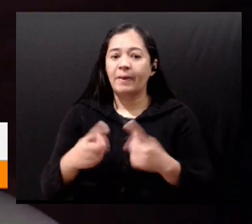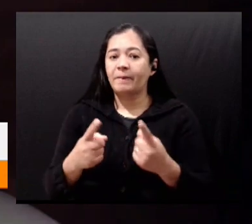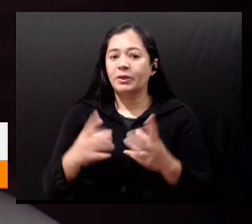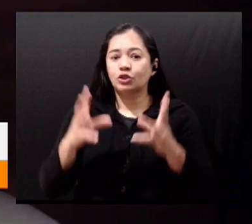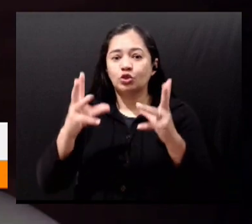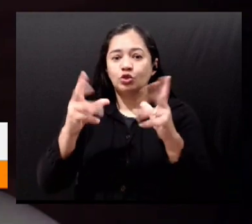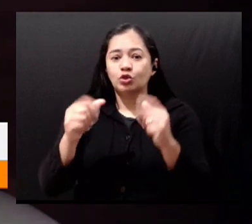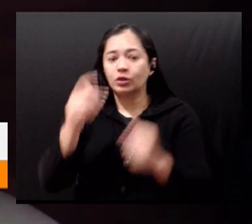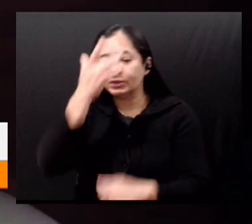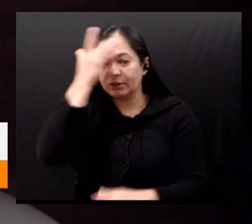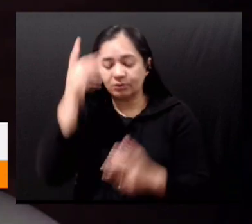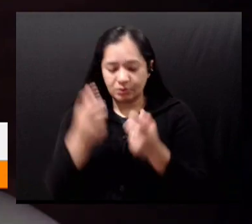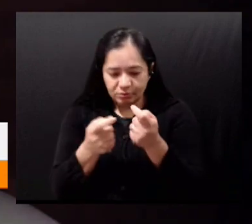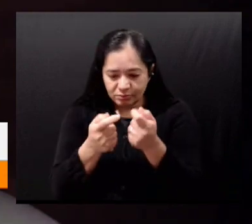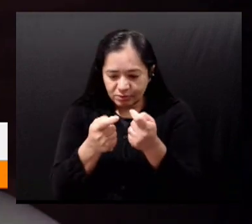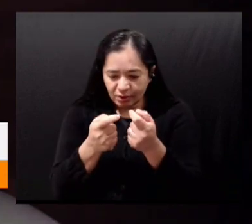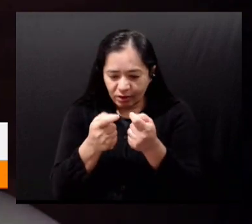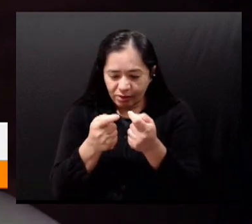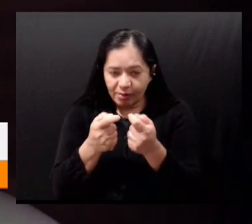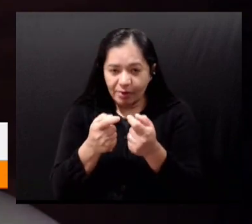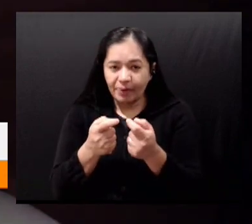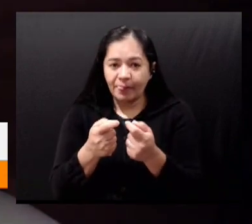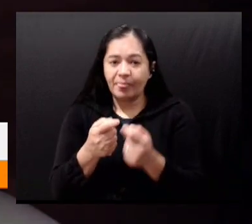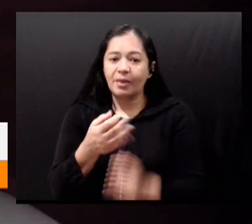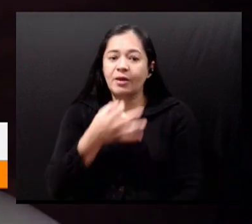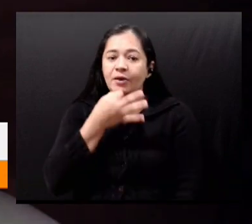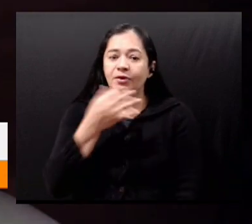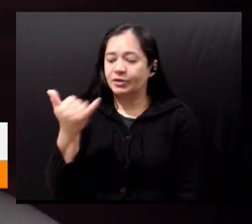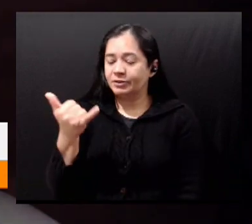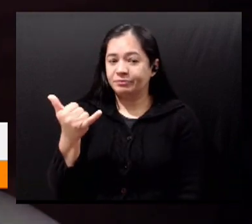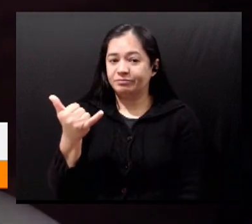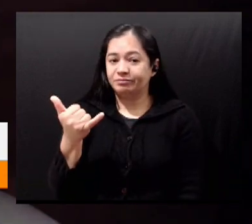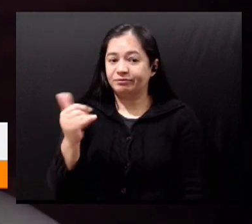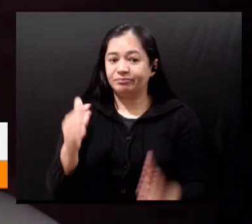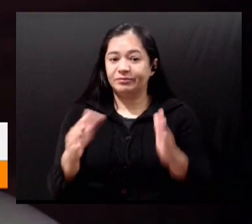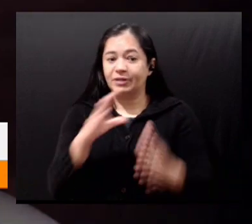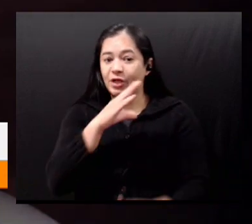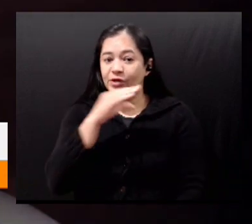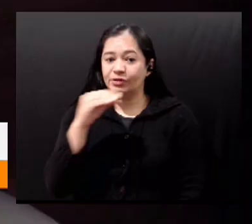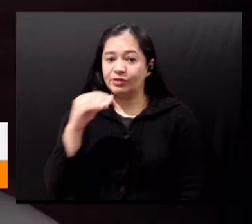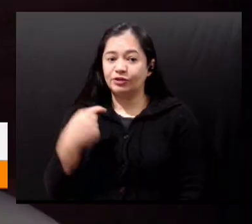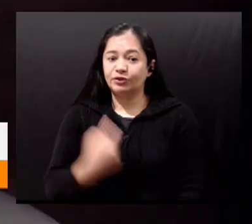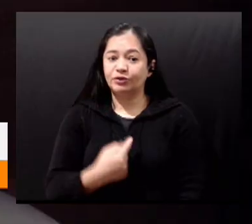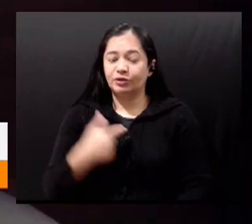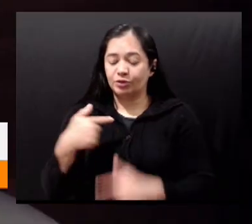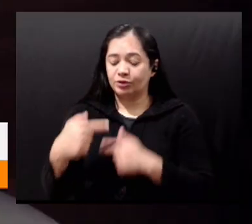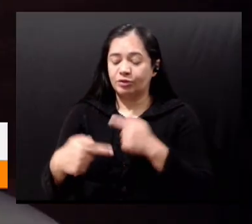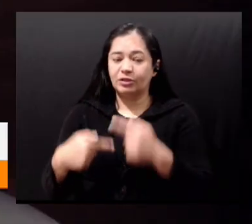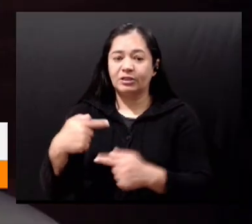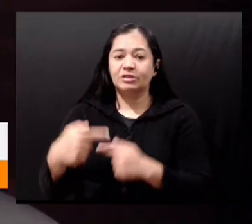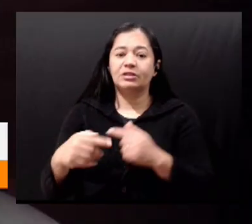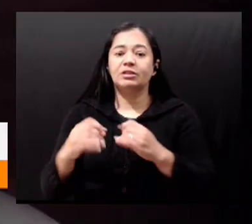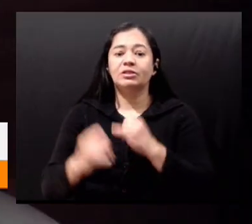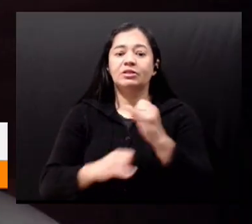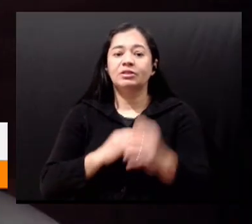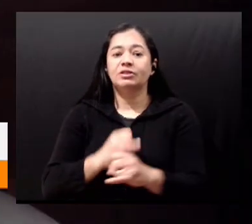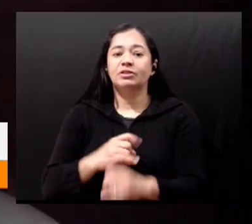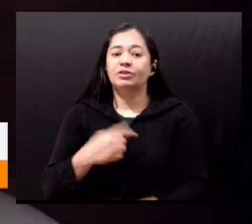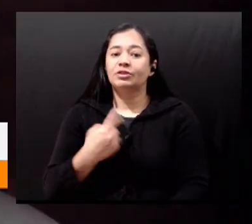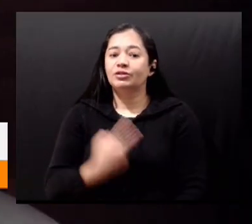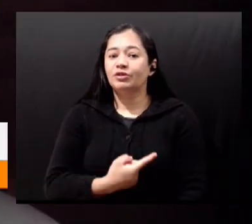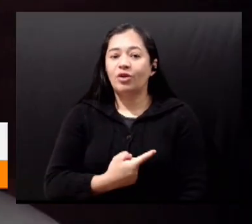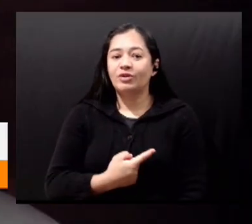o celular, eu acho que para a adolescência atual, né, a gente está na Uhum. geração digital. Sim. Nós somos da geração que brincava